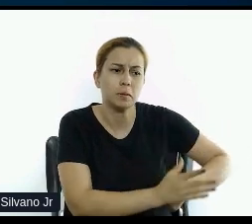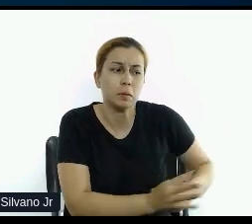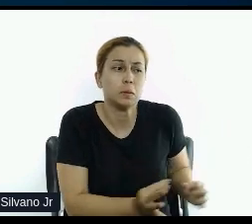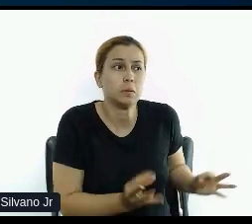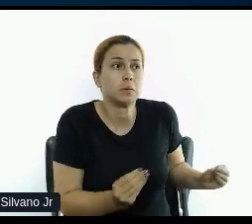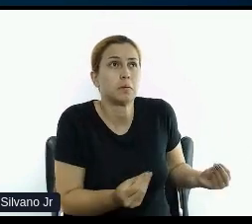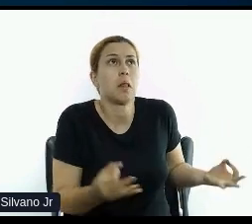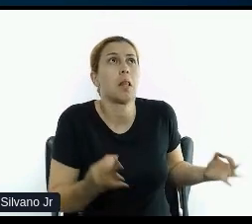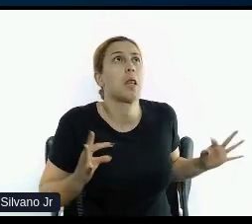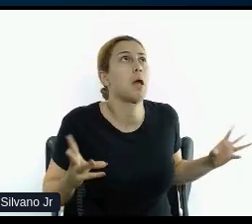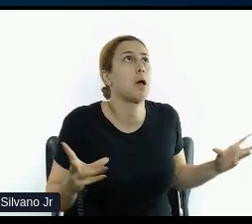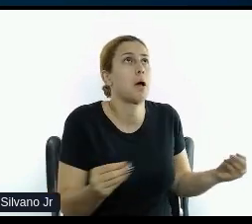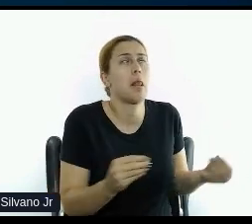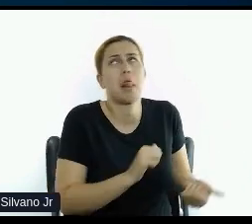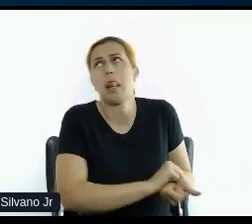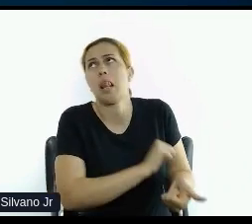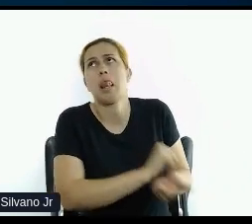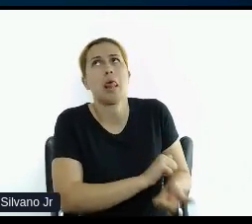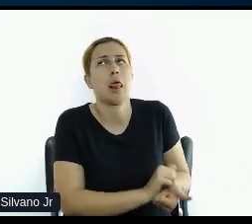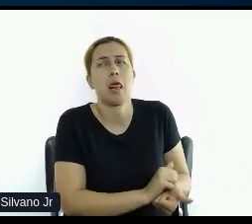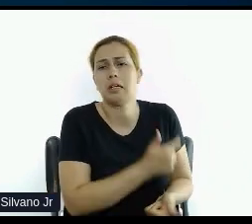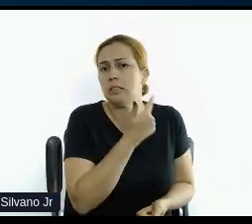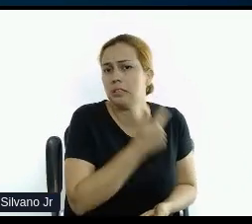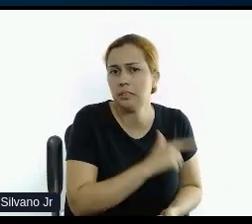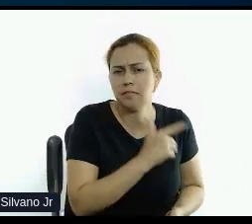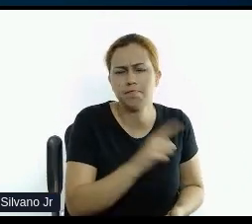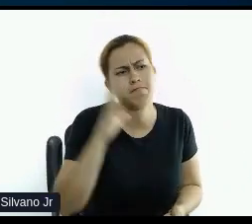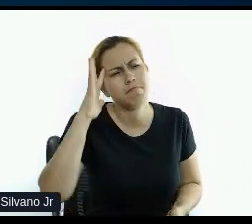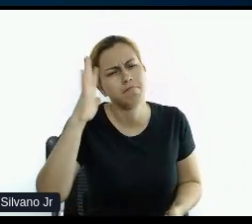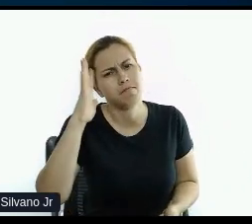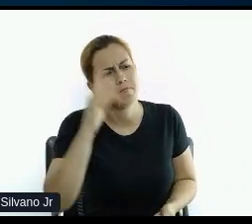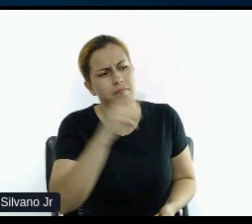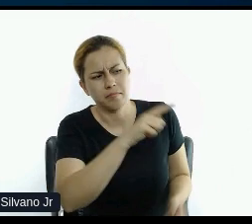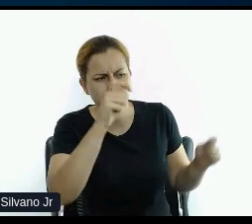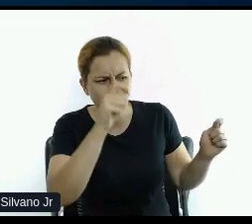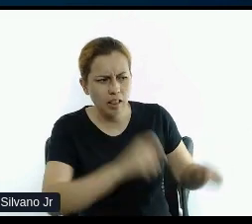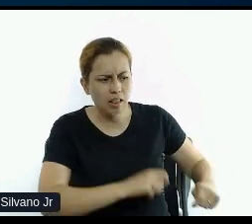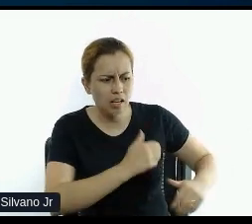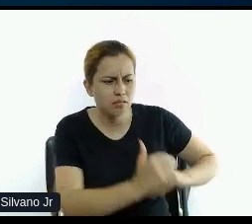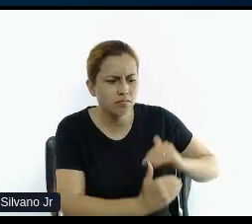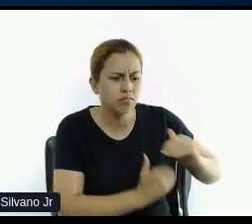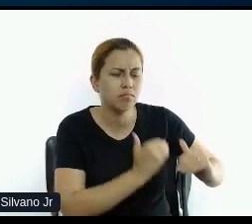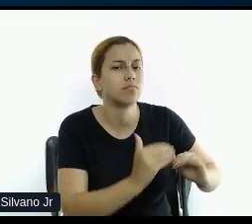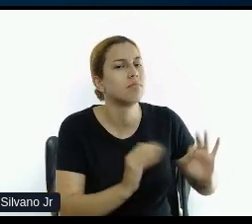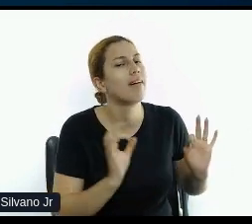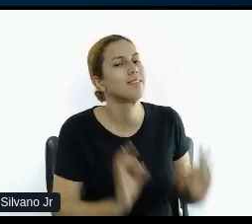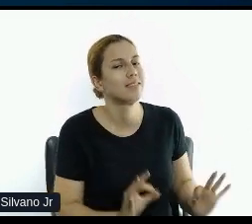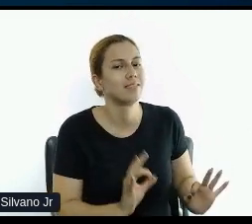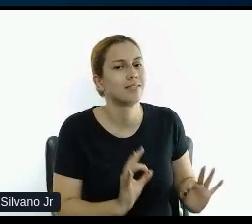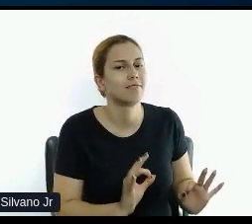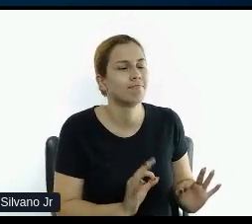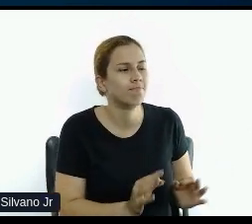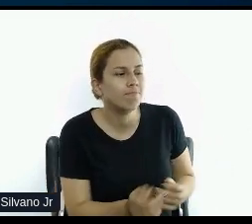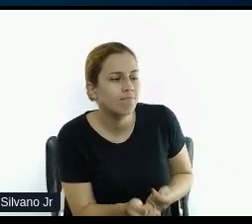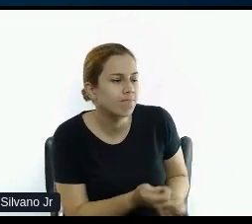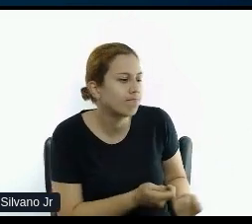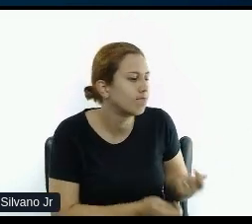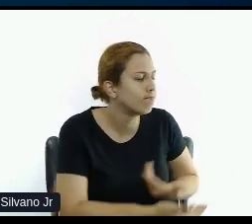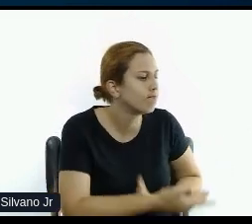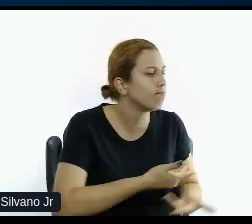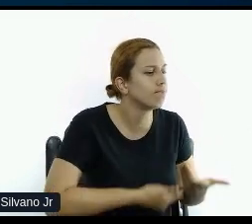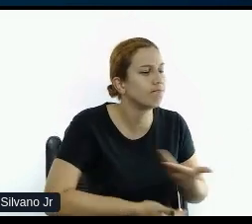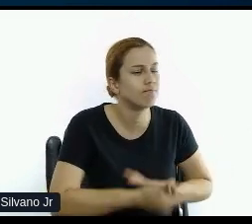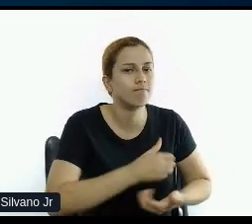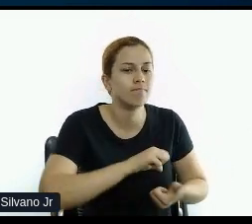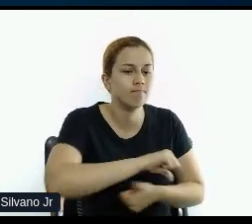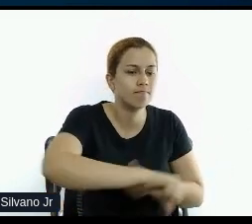a gente verificar essas saídas e verificar se essas saídas fazem sentido para a gente poder aí sim ir calibrando os modelos, né? Então a gente